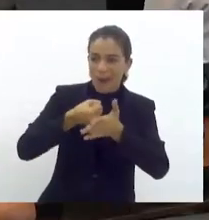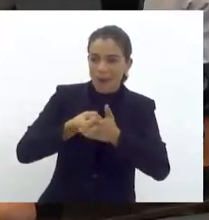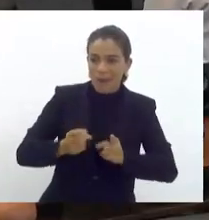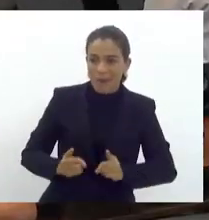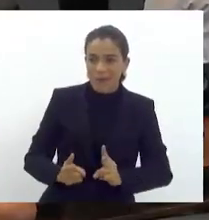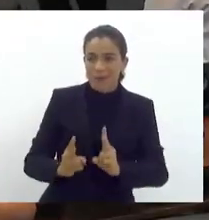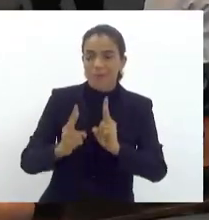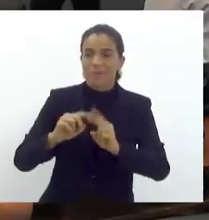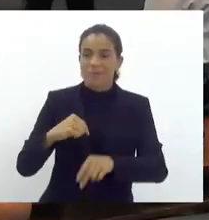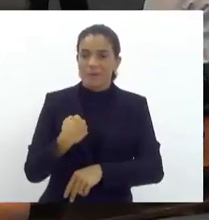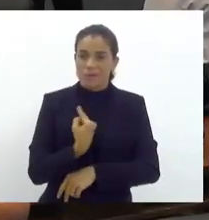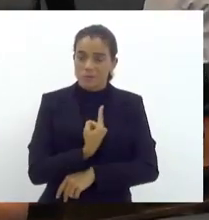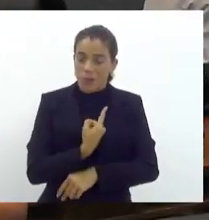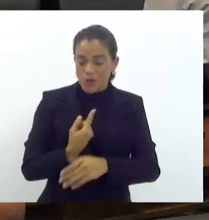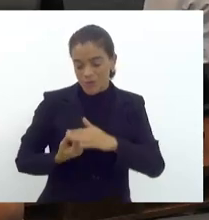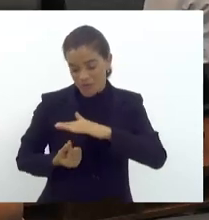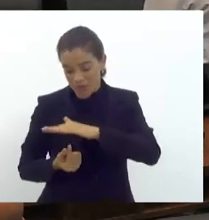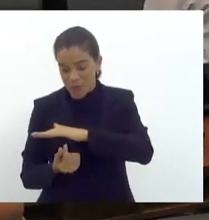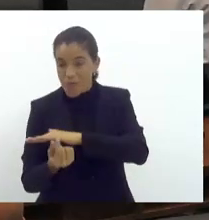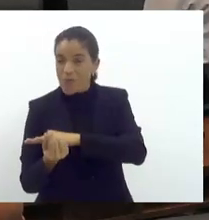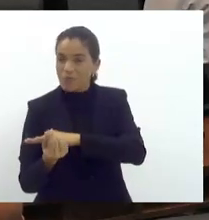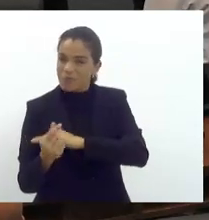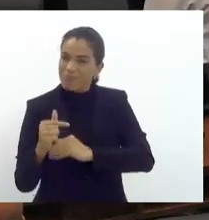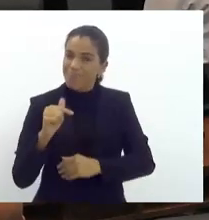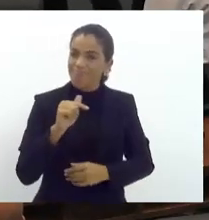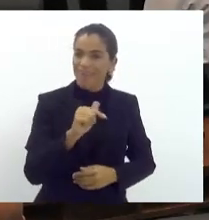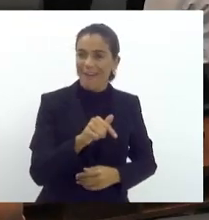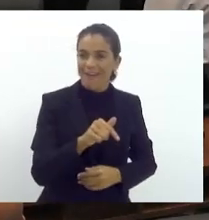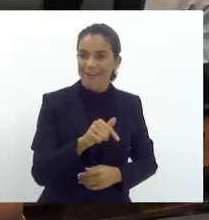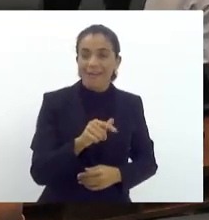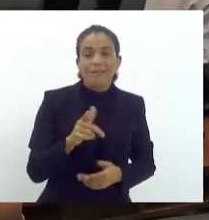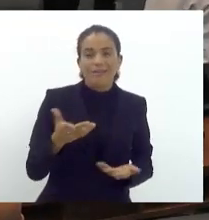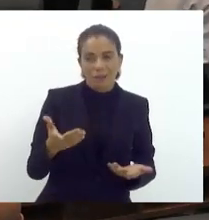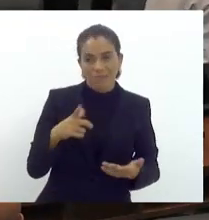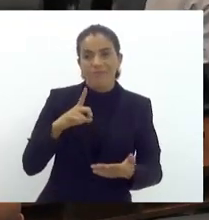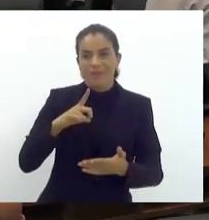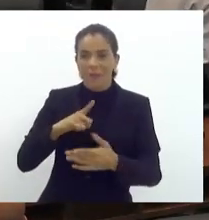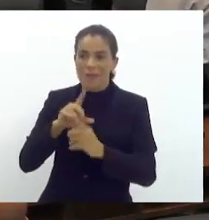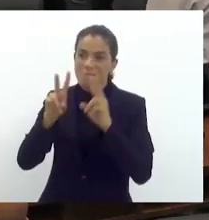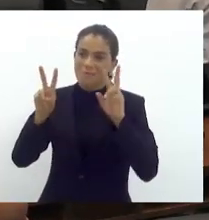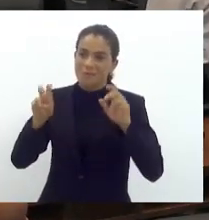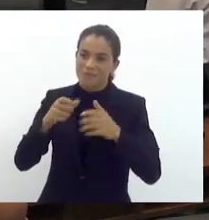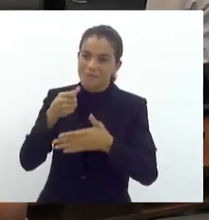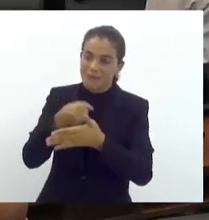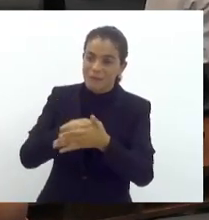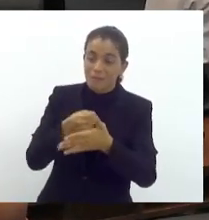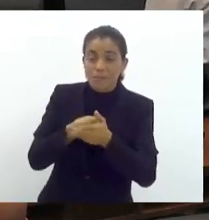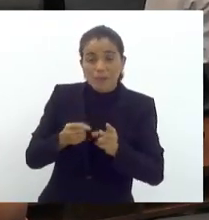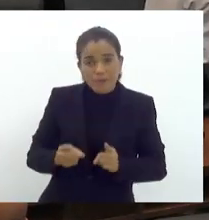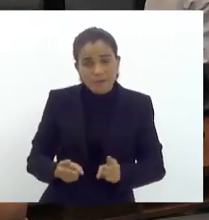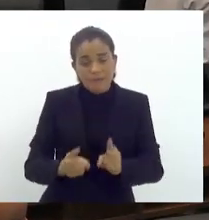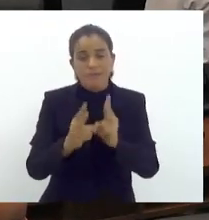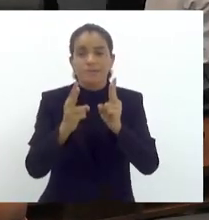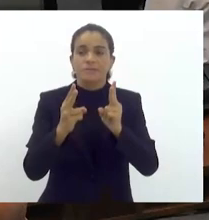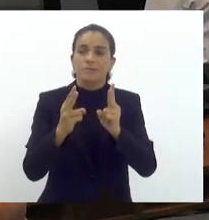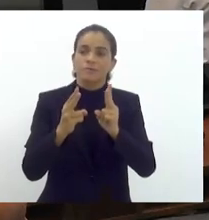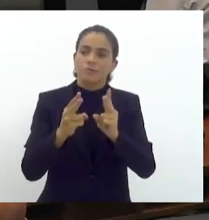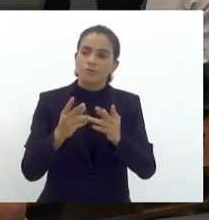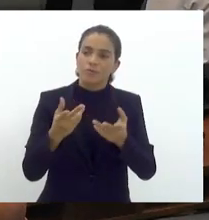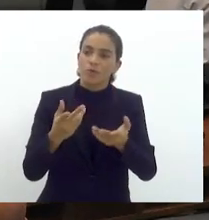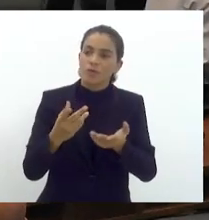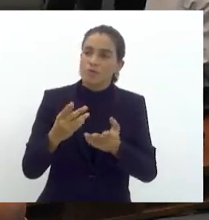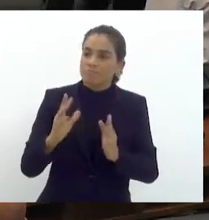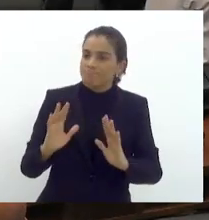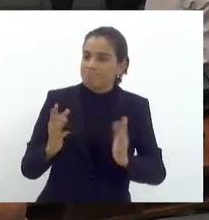Mas sabendo que o nosso fundo o orçamento está aqui então ah pelo que lutar e sigamos aqui então pelo celebrando